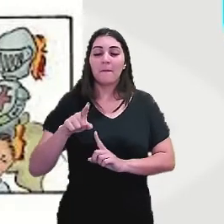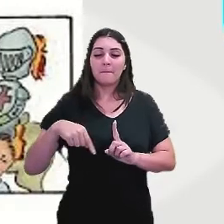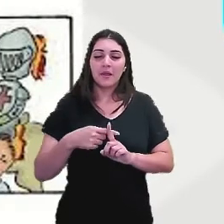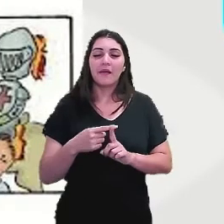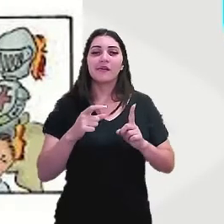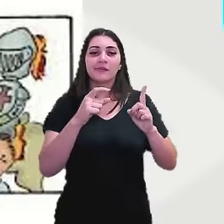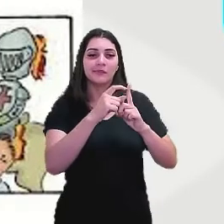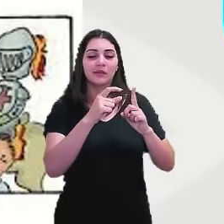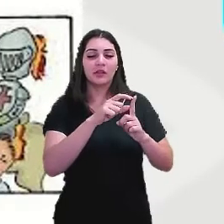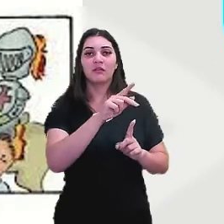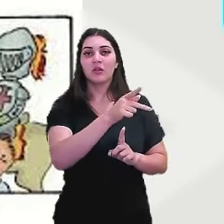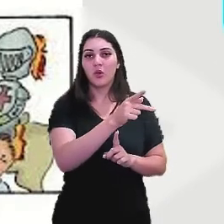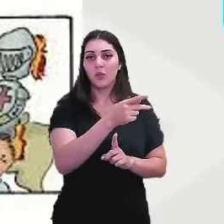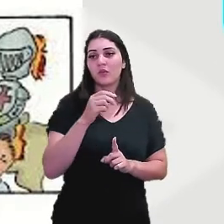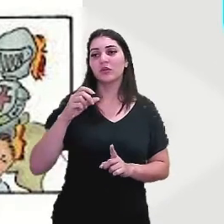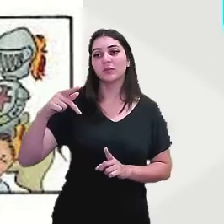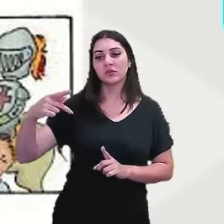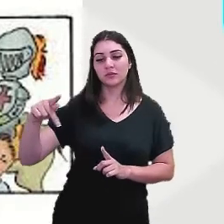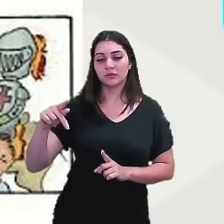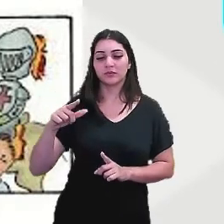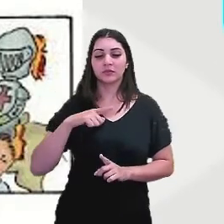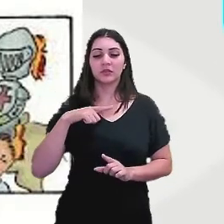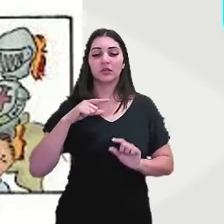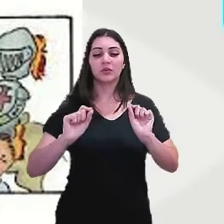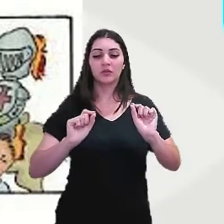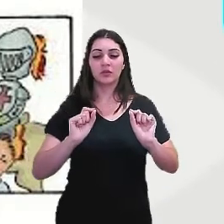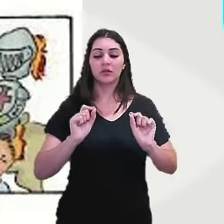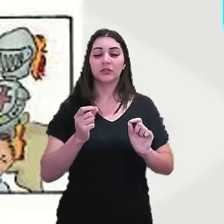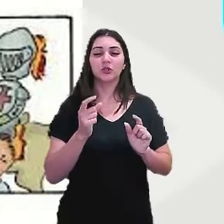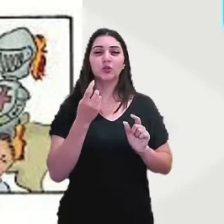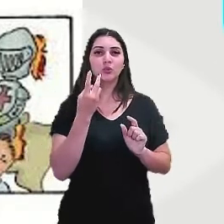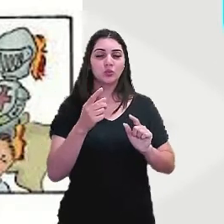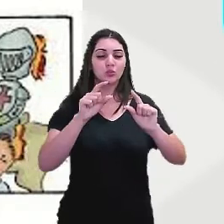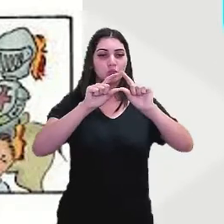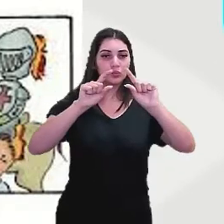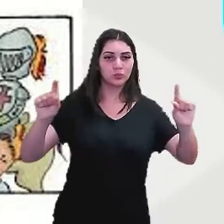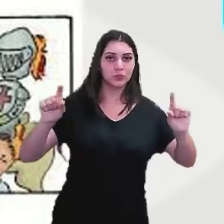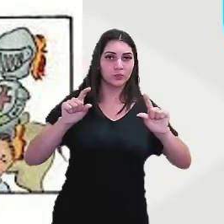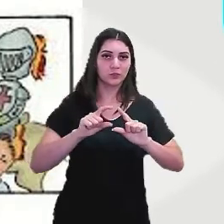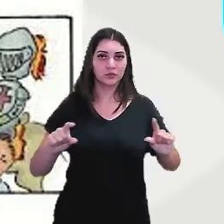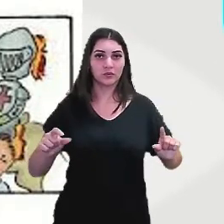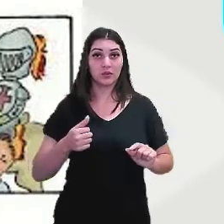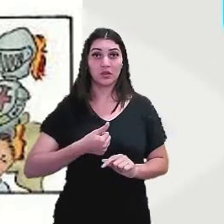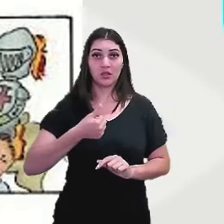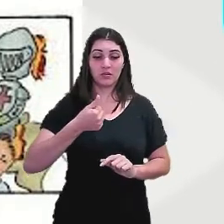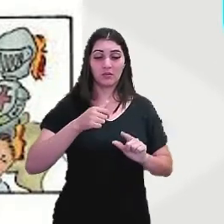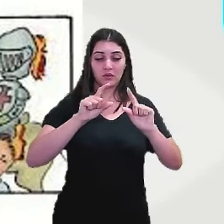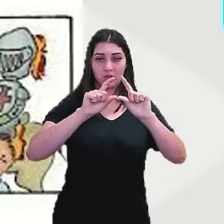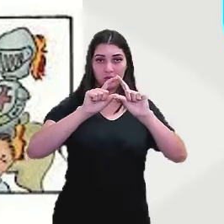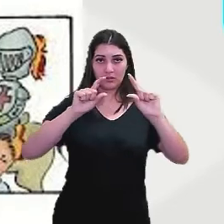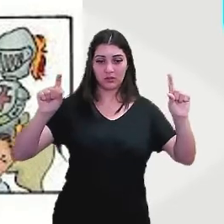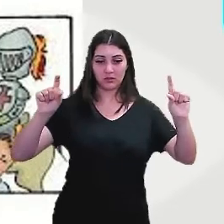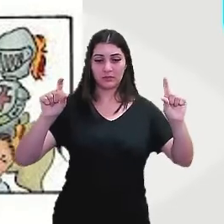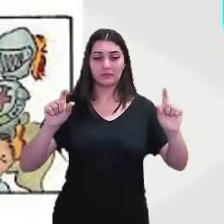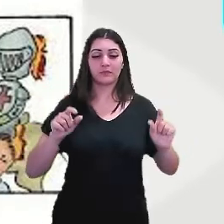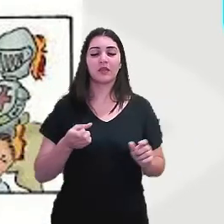moral, imoral. E amoral é alguém que não se preocupa, é indiferente a essa